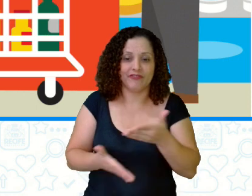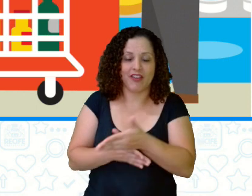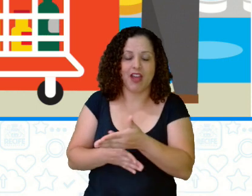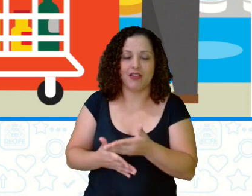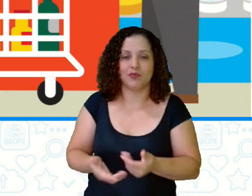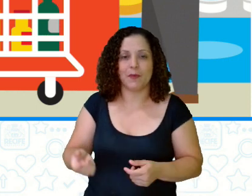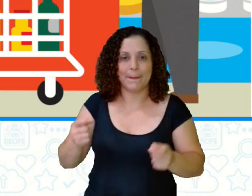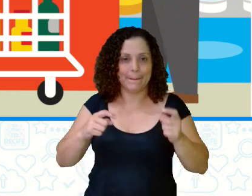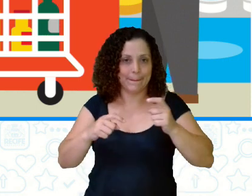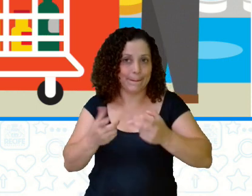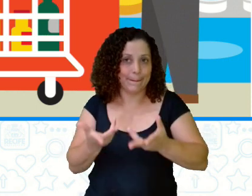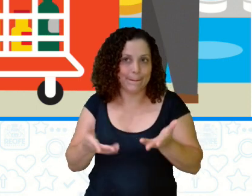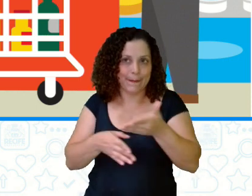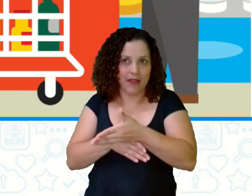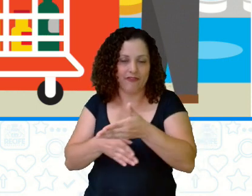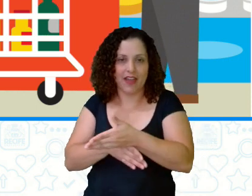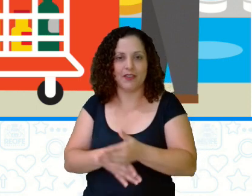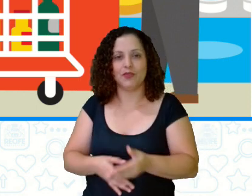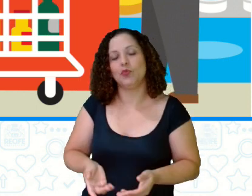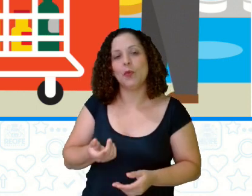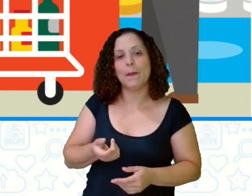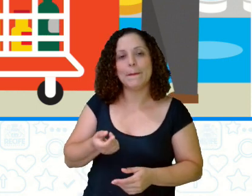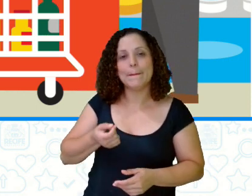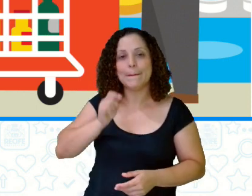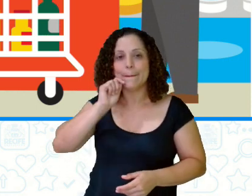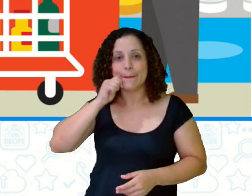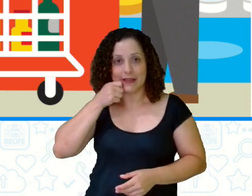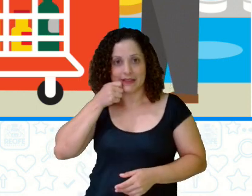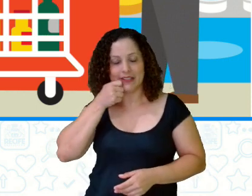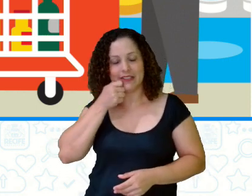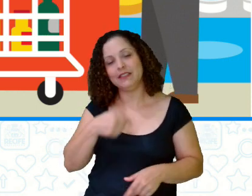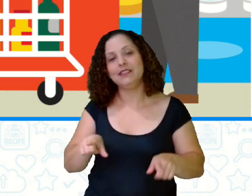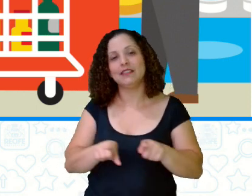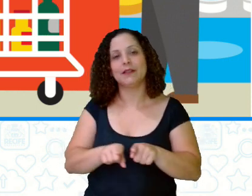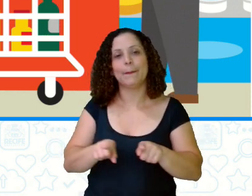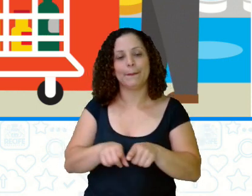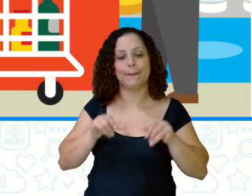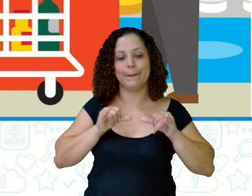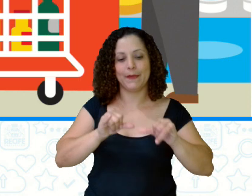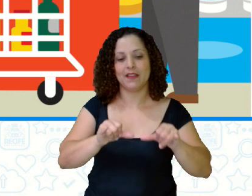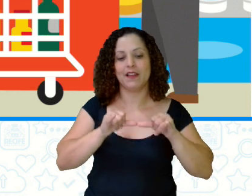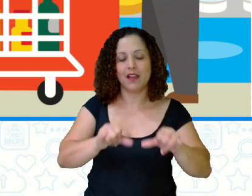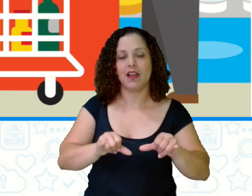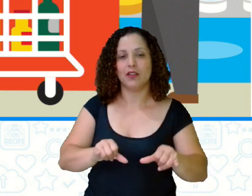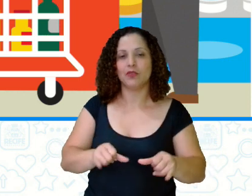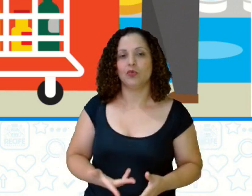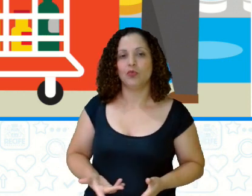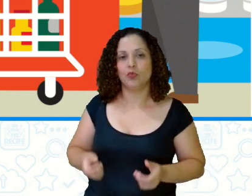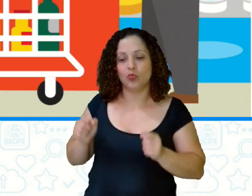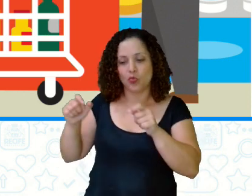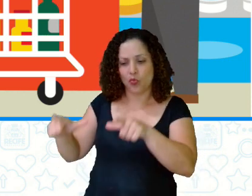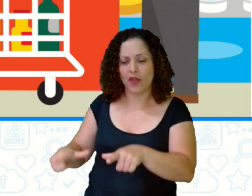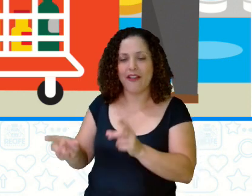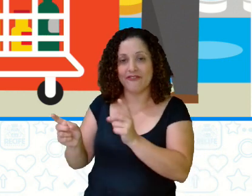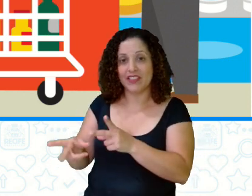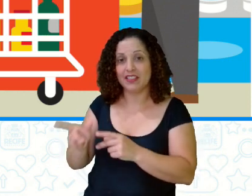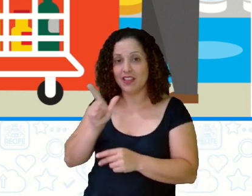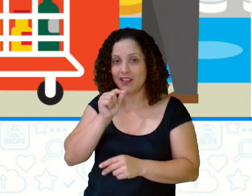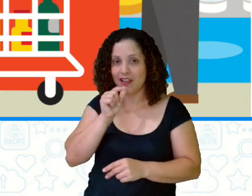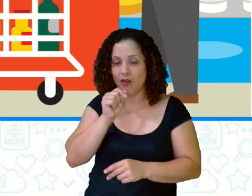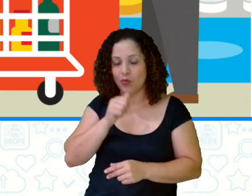eu posso ir numa padaria, eu posso ir num local onde vende água. Então nós temos uma série